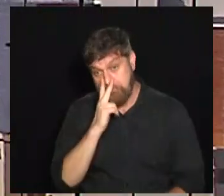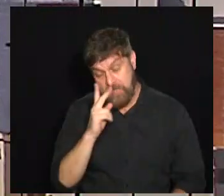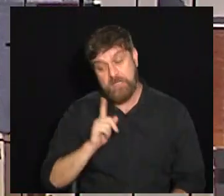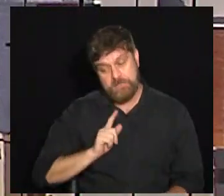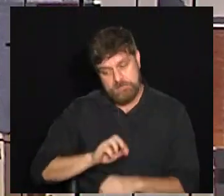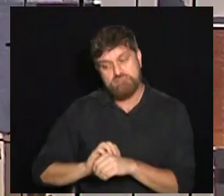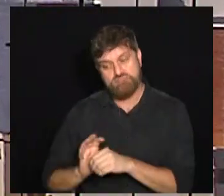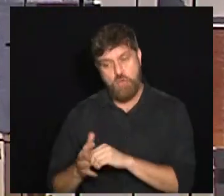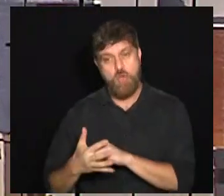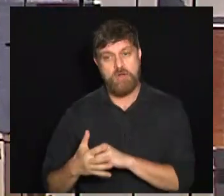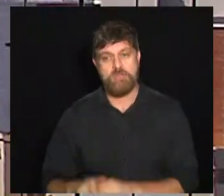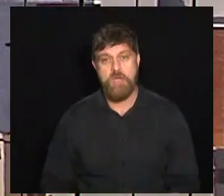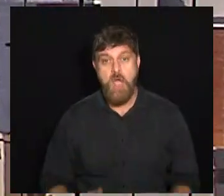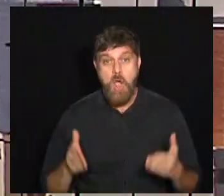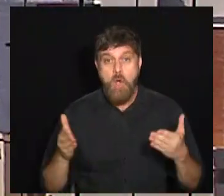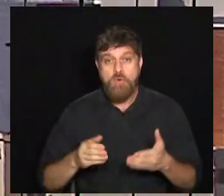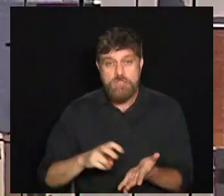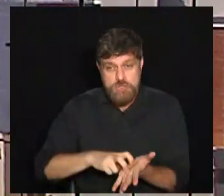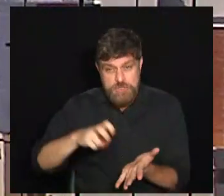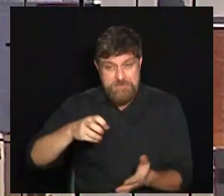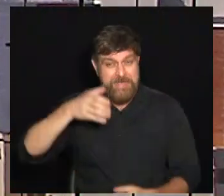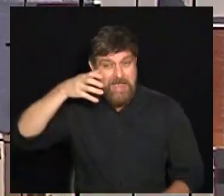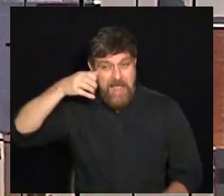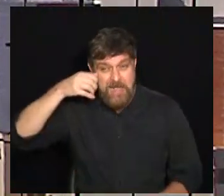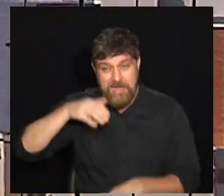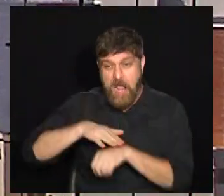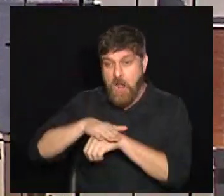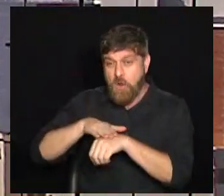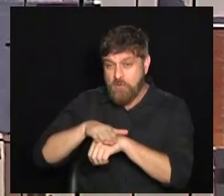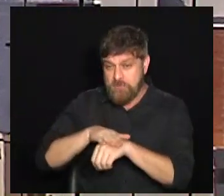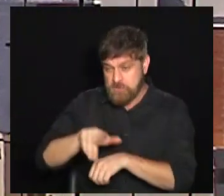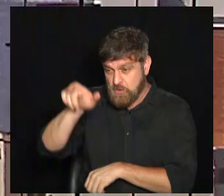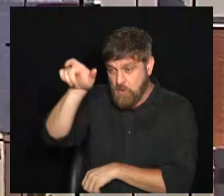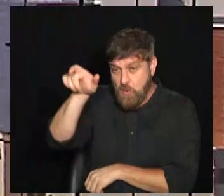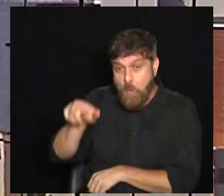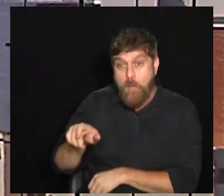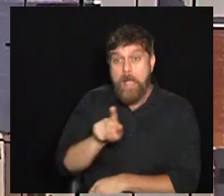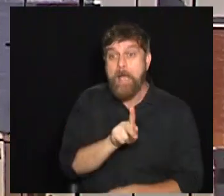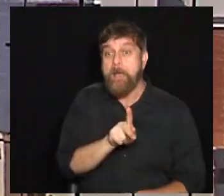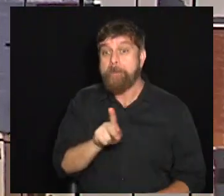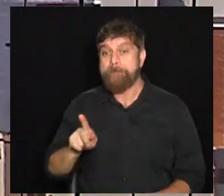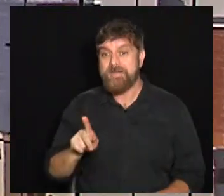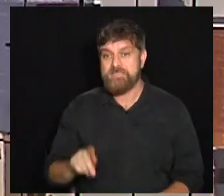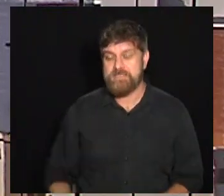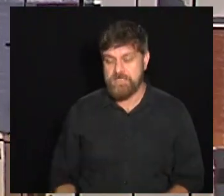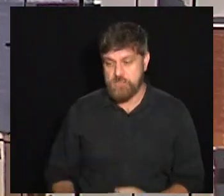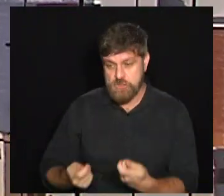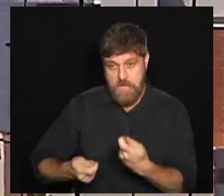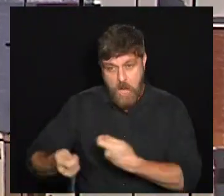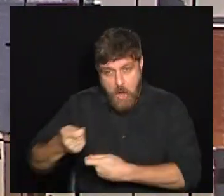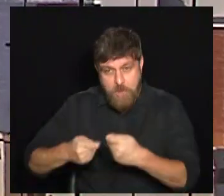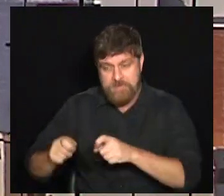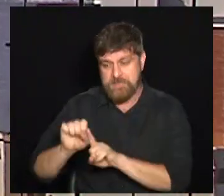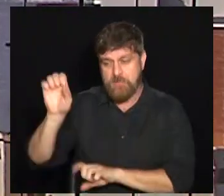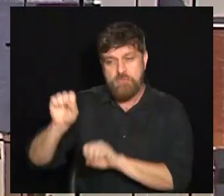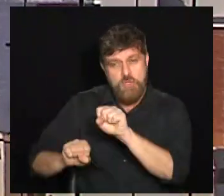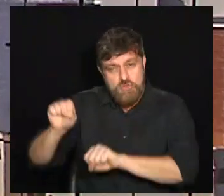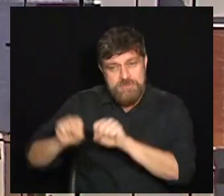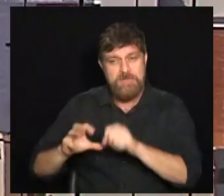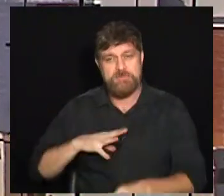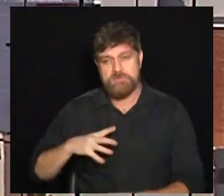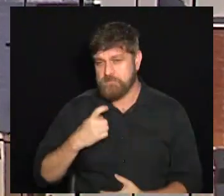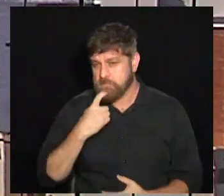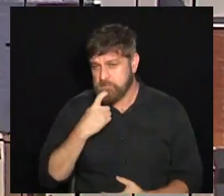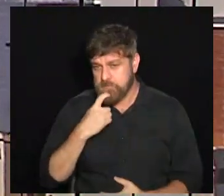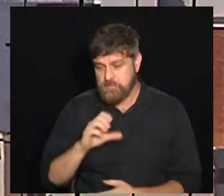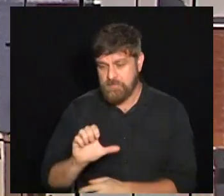o repórter André Aranha conversou com a Adriana Flose, que é presidente da Associação Comercial e Industrial de Campinas, já